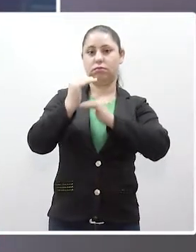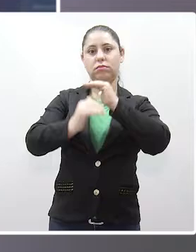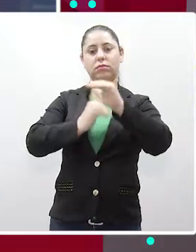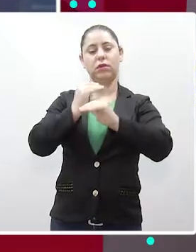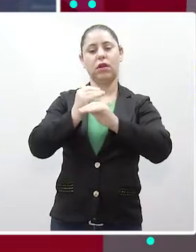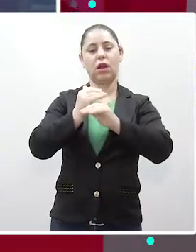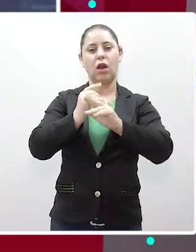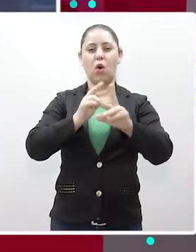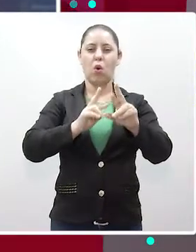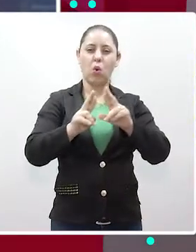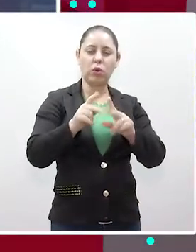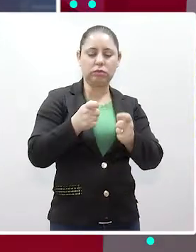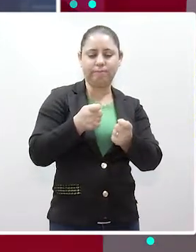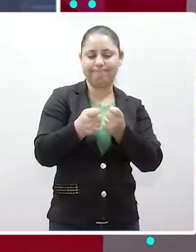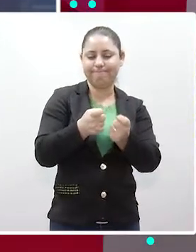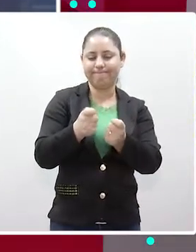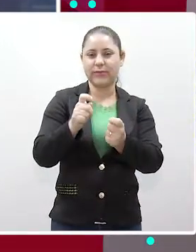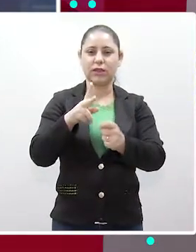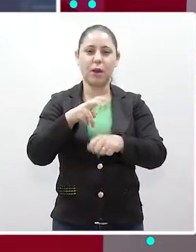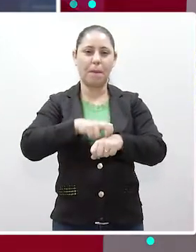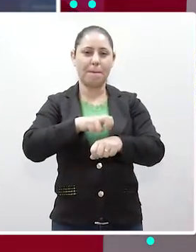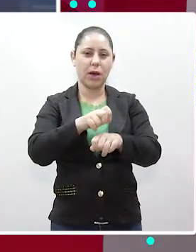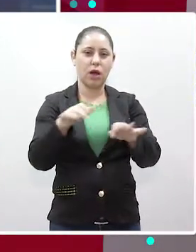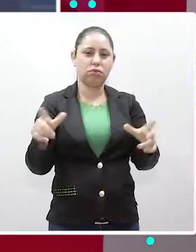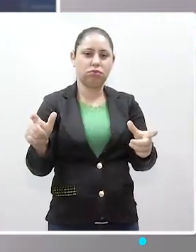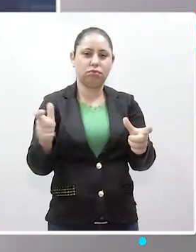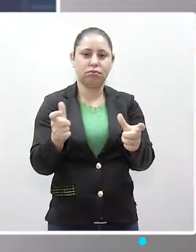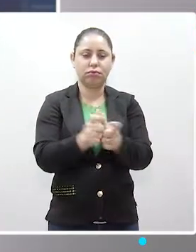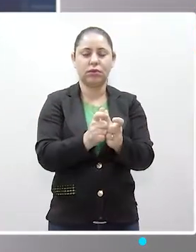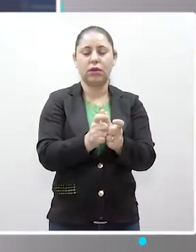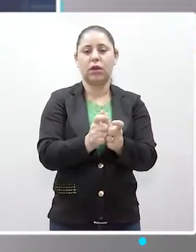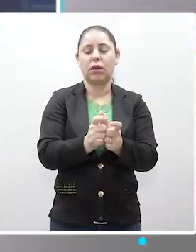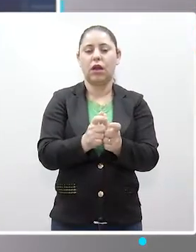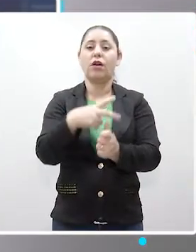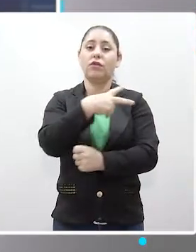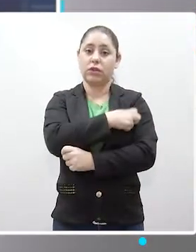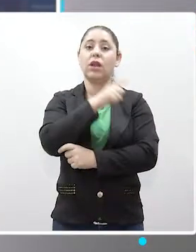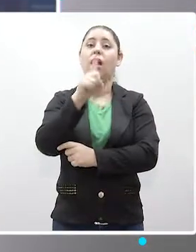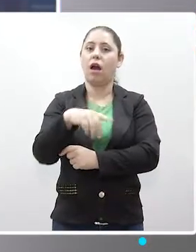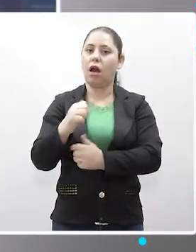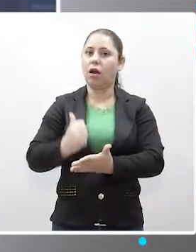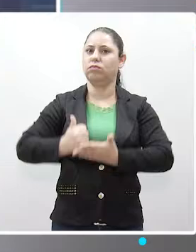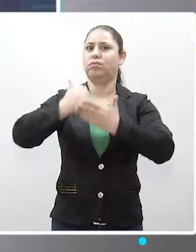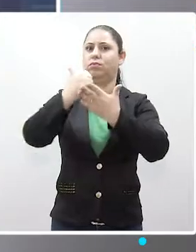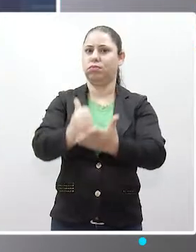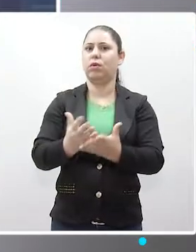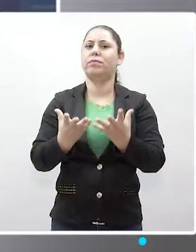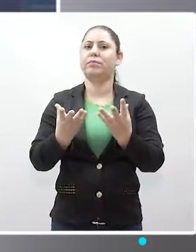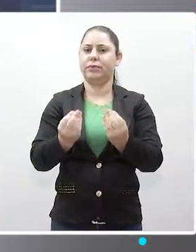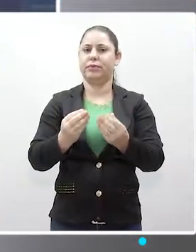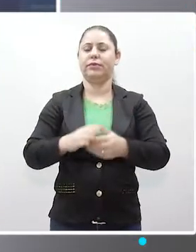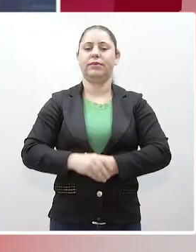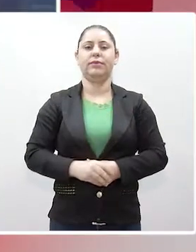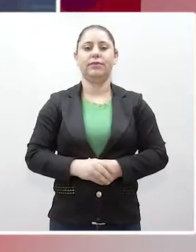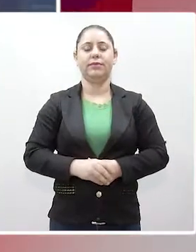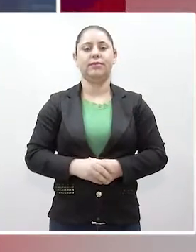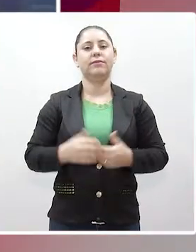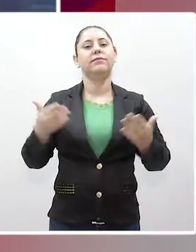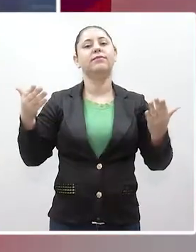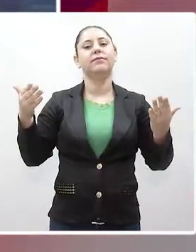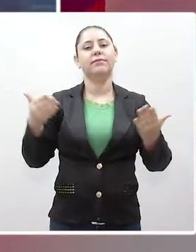Então, o controle da pandemia, eu diria, é fundamental para a recuperação econômica, e nesse sentido a vacina é um grande aliado, não é mesmo?